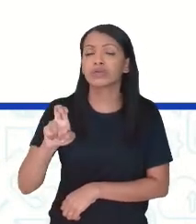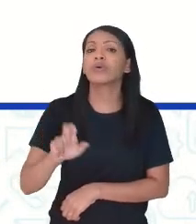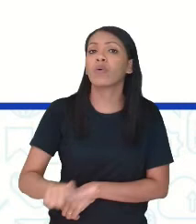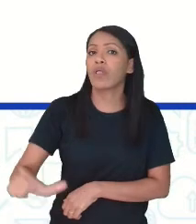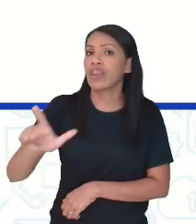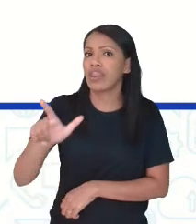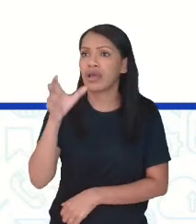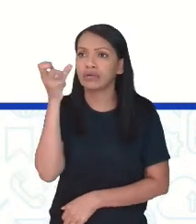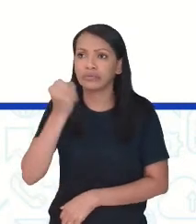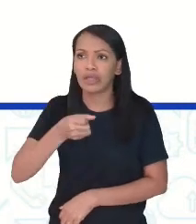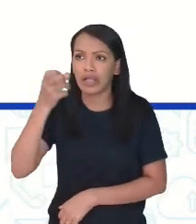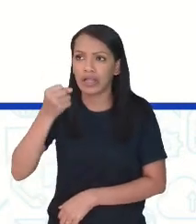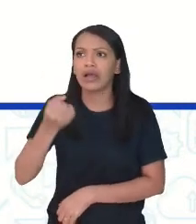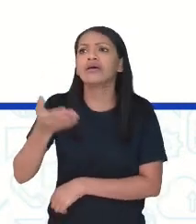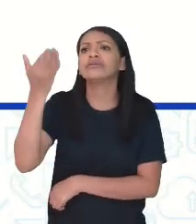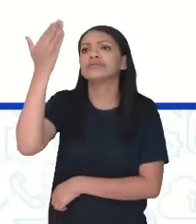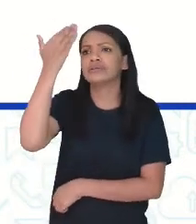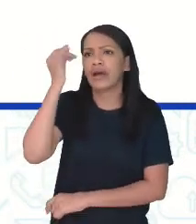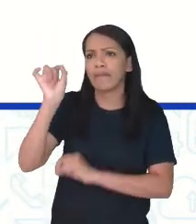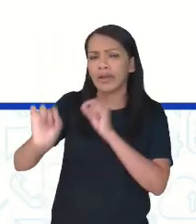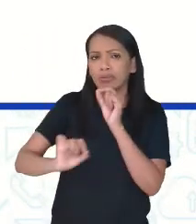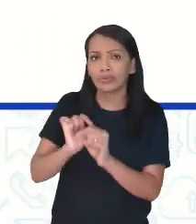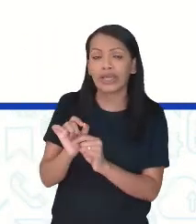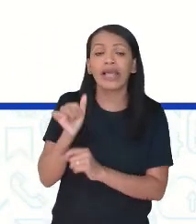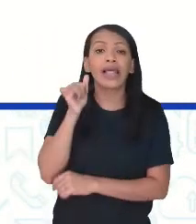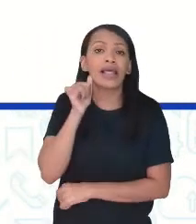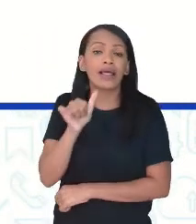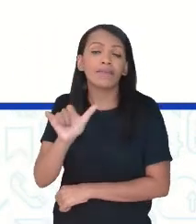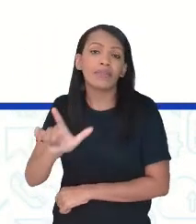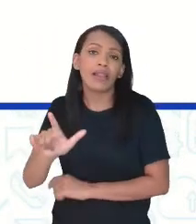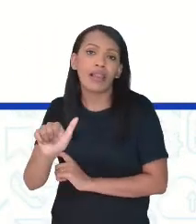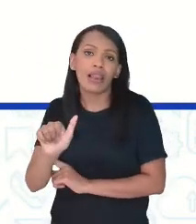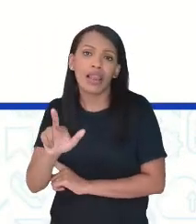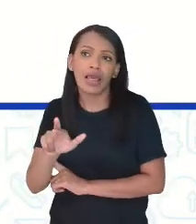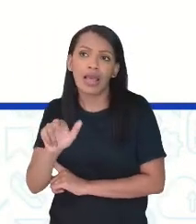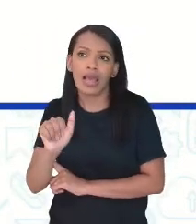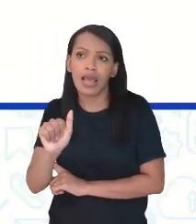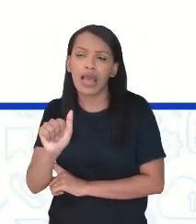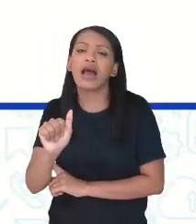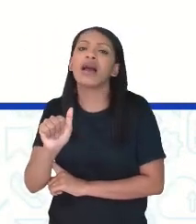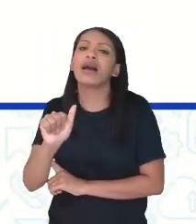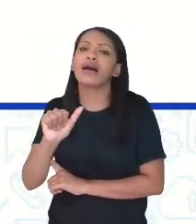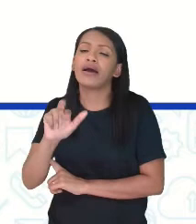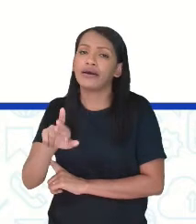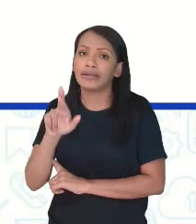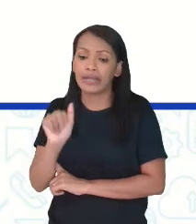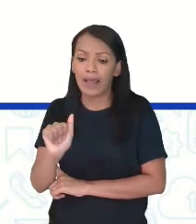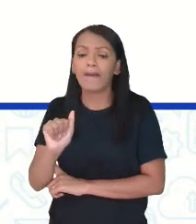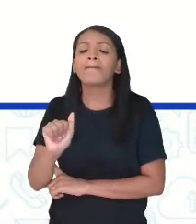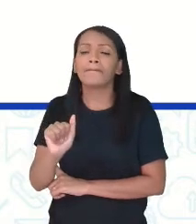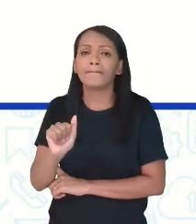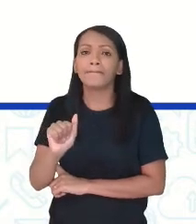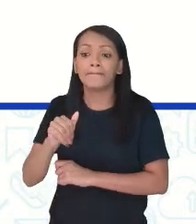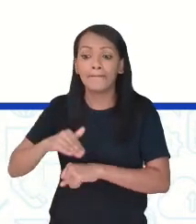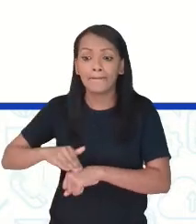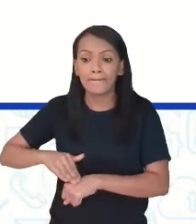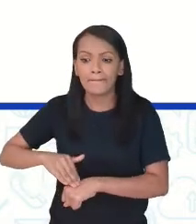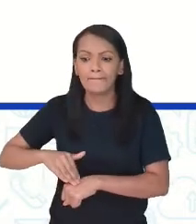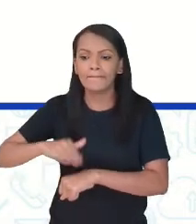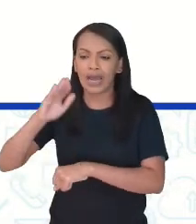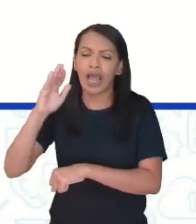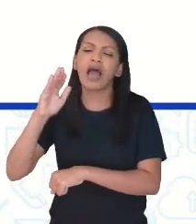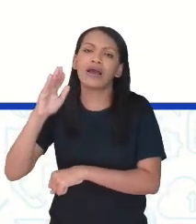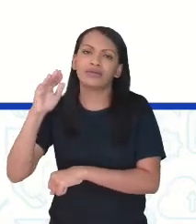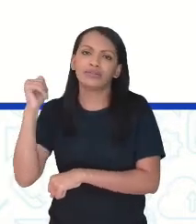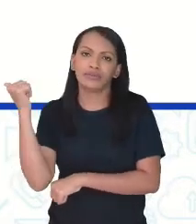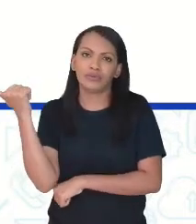litros a mais do que Carol, quantos litros cada uma arrecadou? Então, você pode notar que o problema